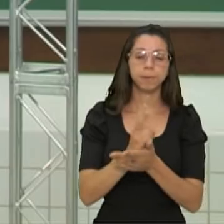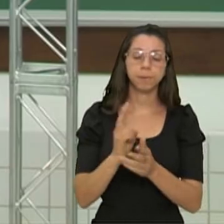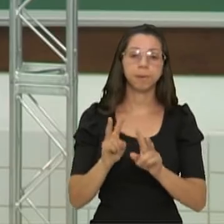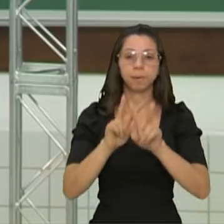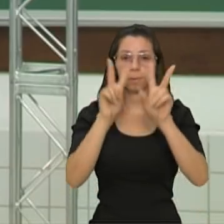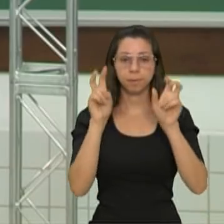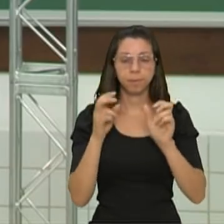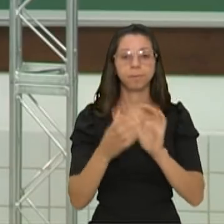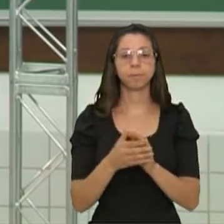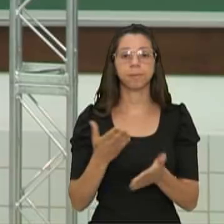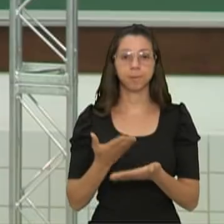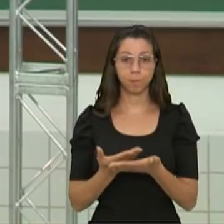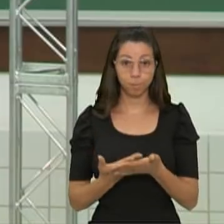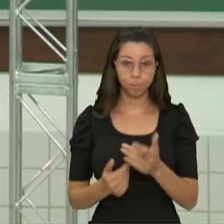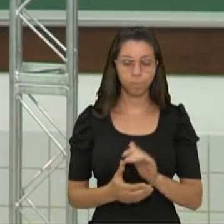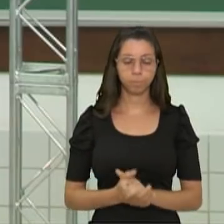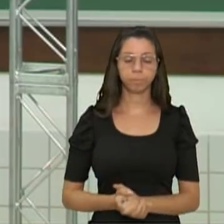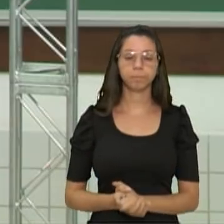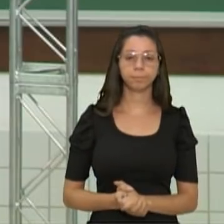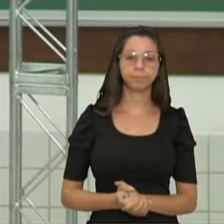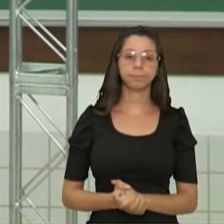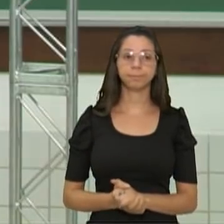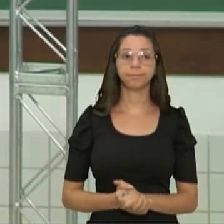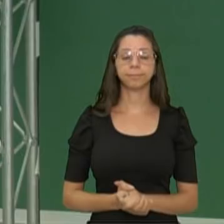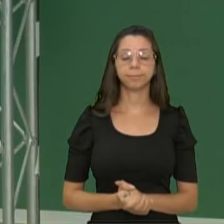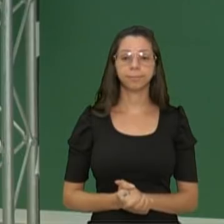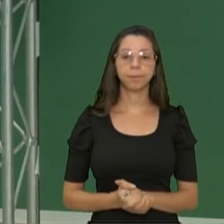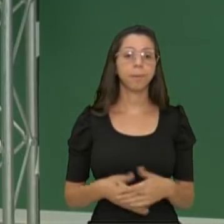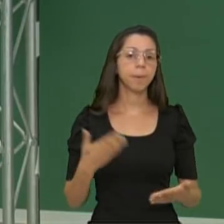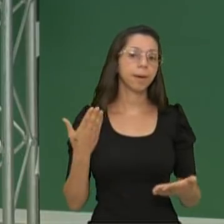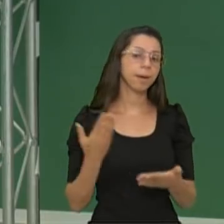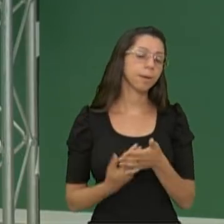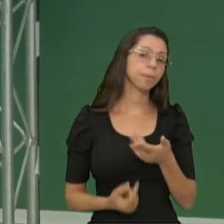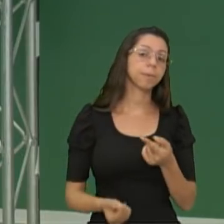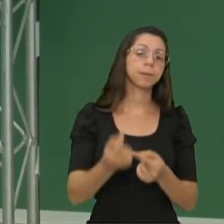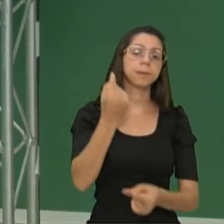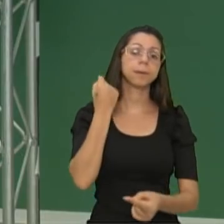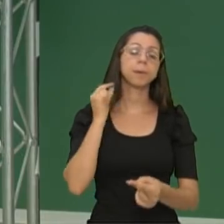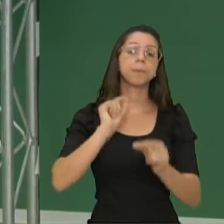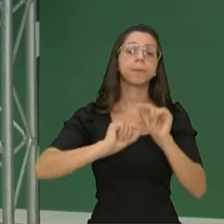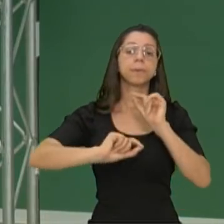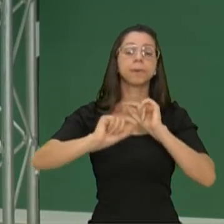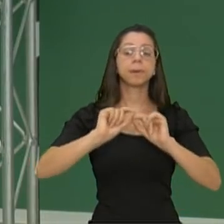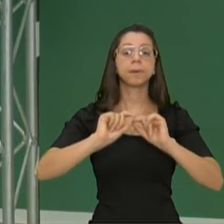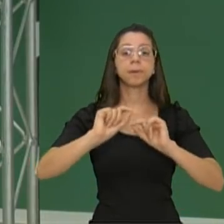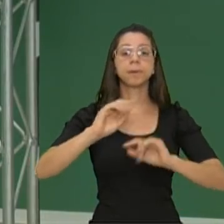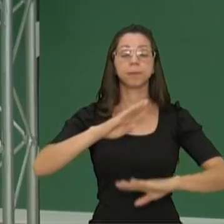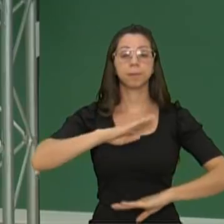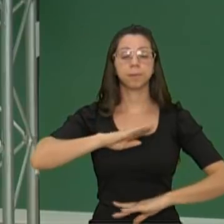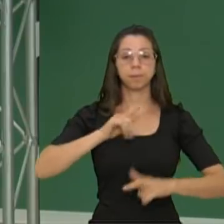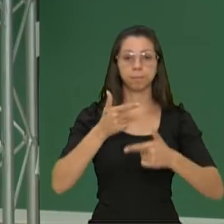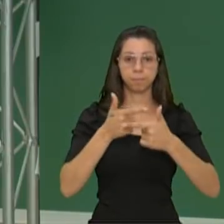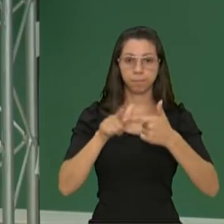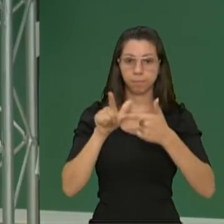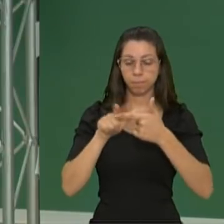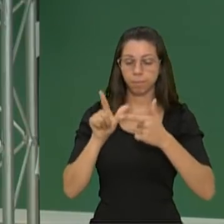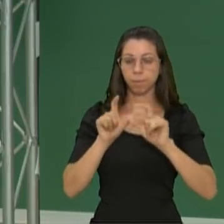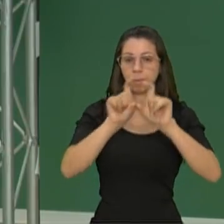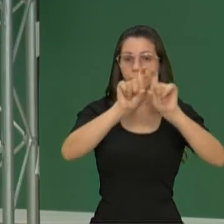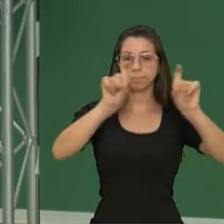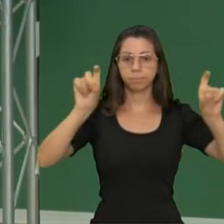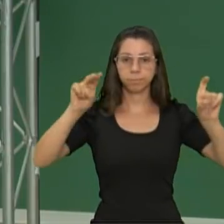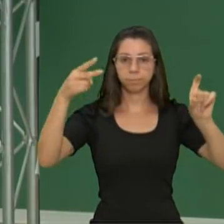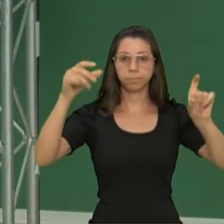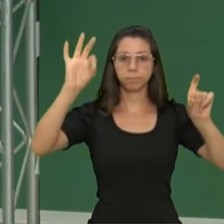trabalho. Na aula de hoje, na aula passada, nós vimos situação-problema envolvendo equações do